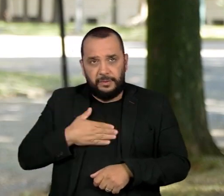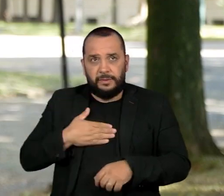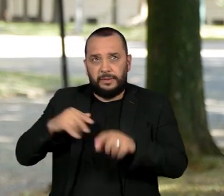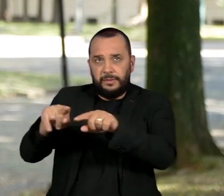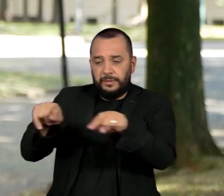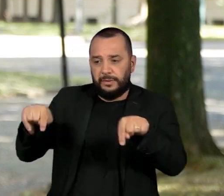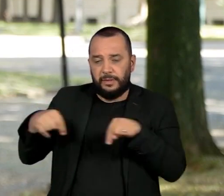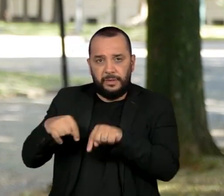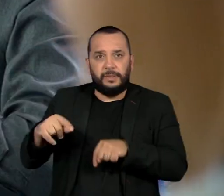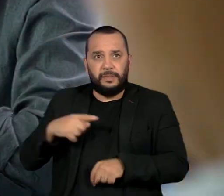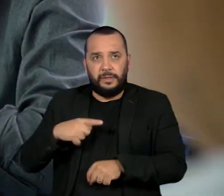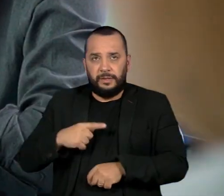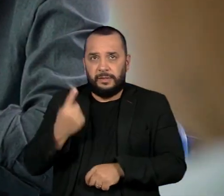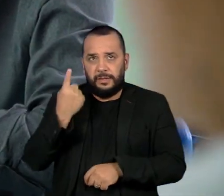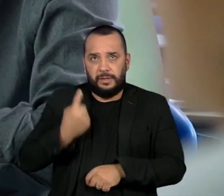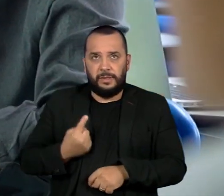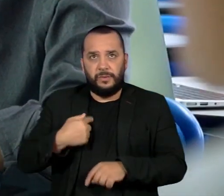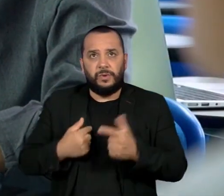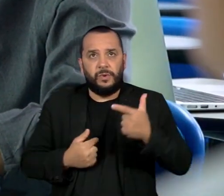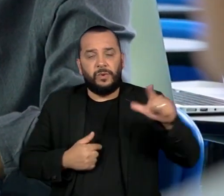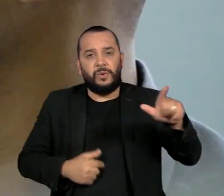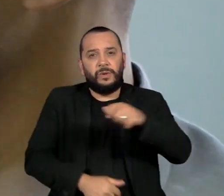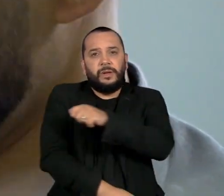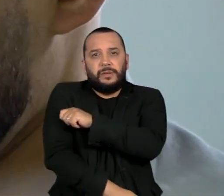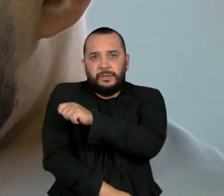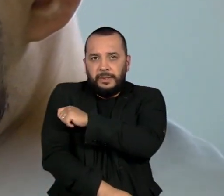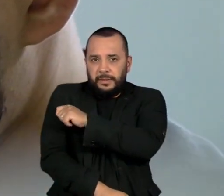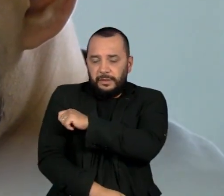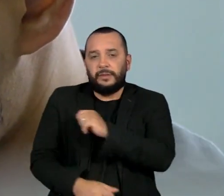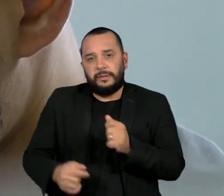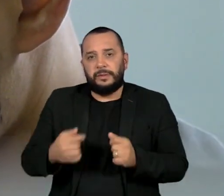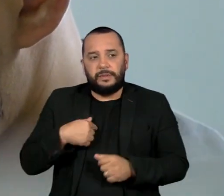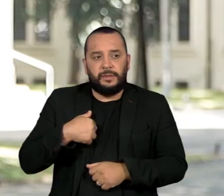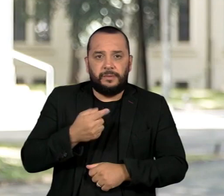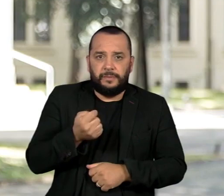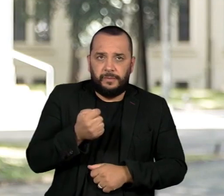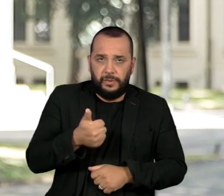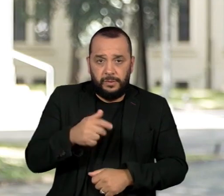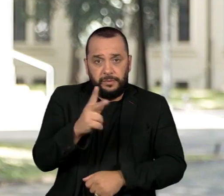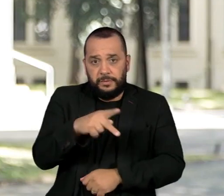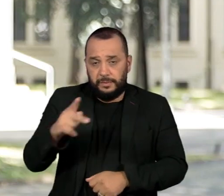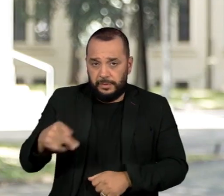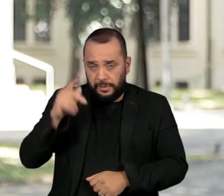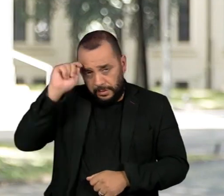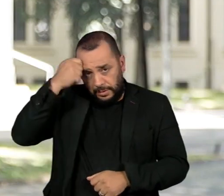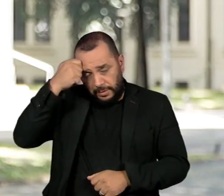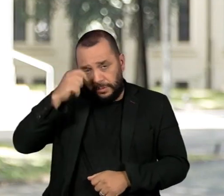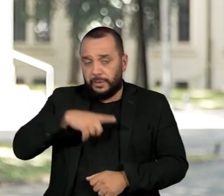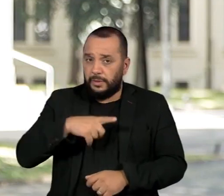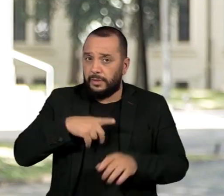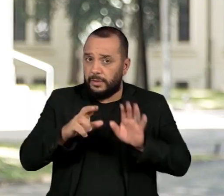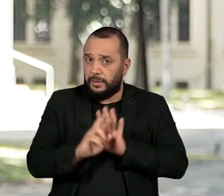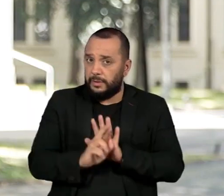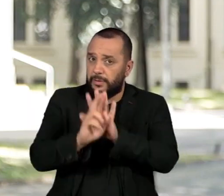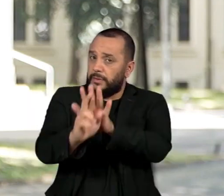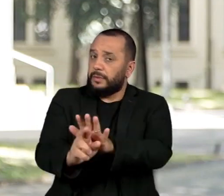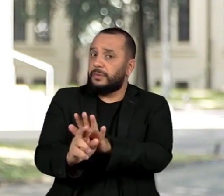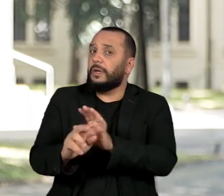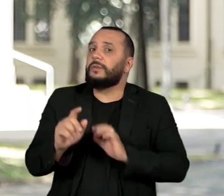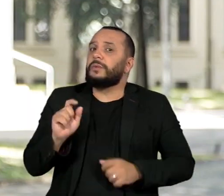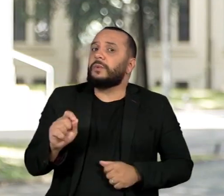só existe eu e mais um outro aluno, são poucos professores negros, então é uma representatividade que a gente considera como